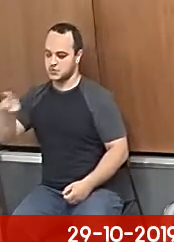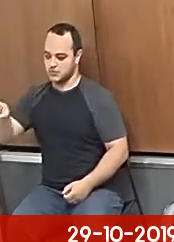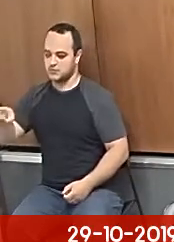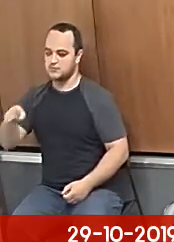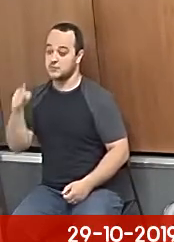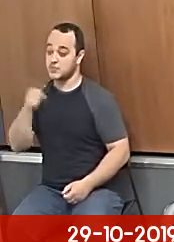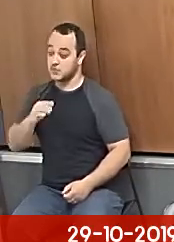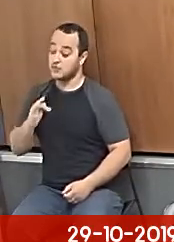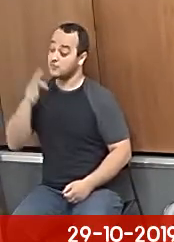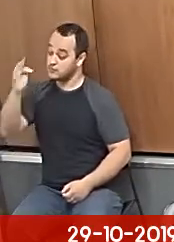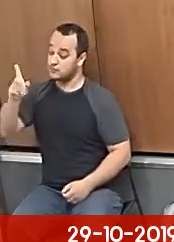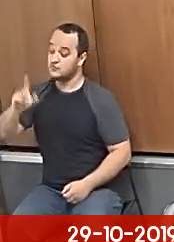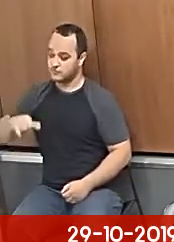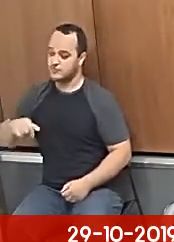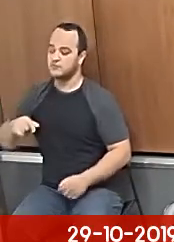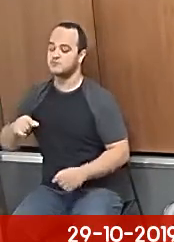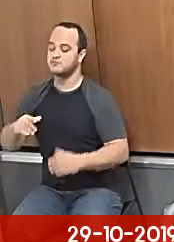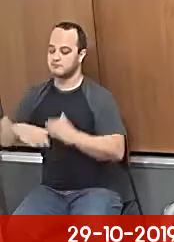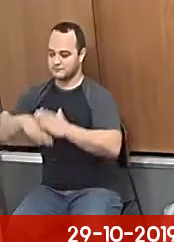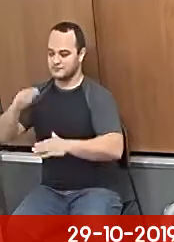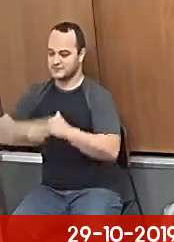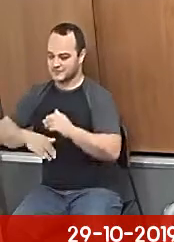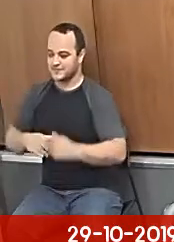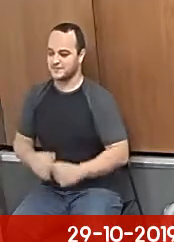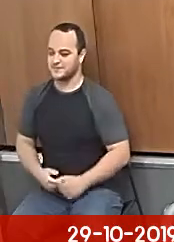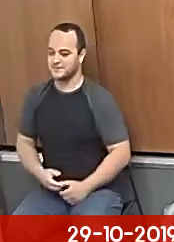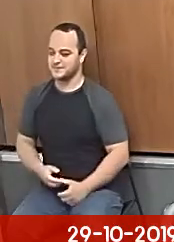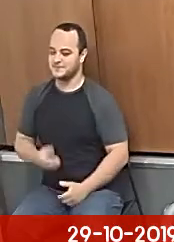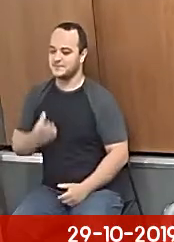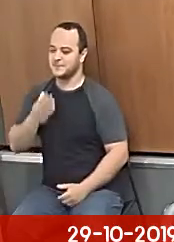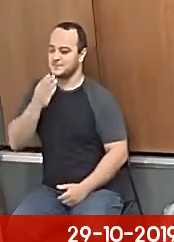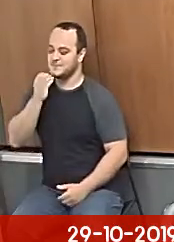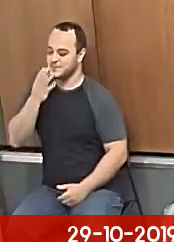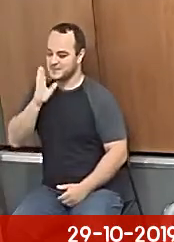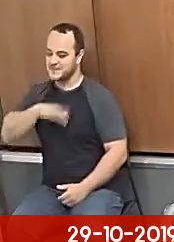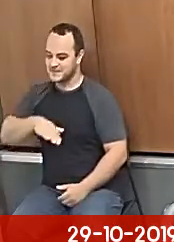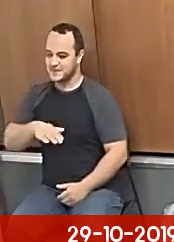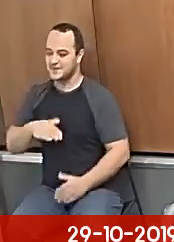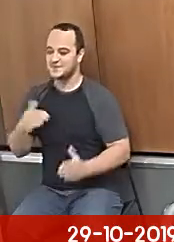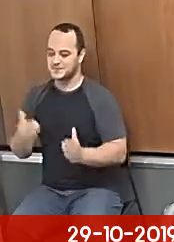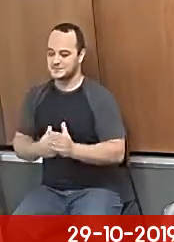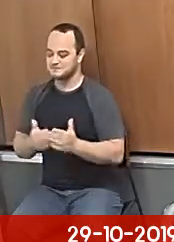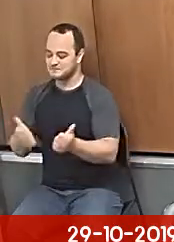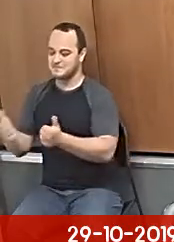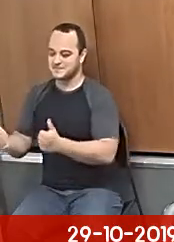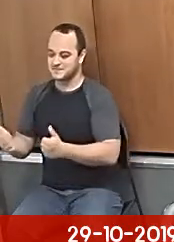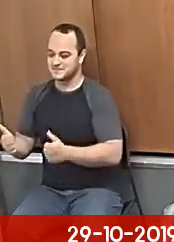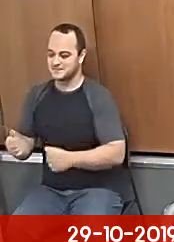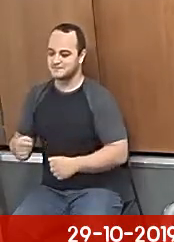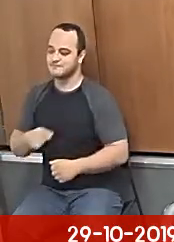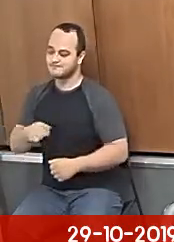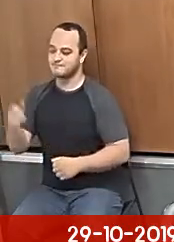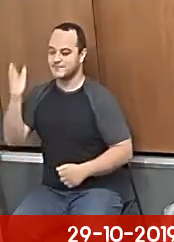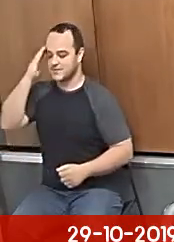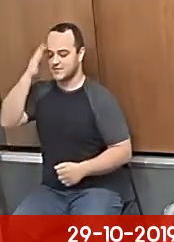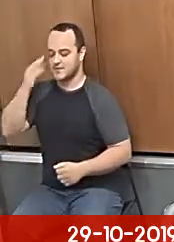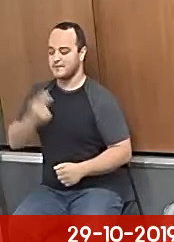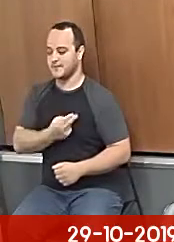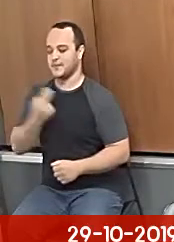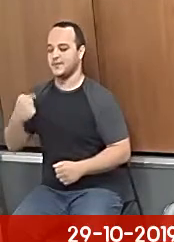para Amputados. Boa tarde a todos, tudo bem? Como todos sabem, me chamo